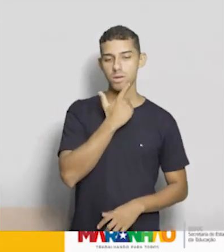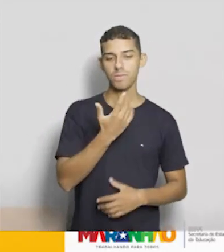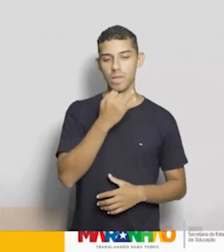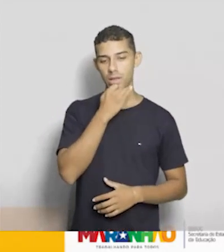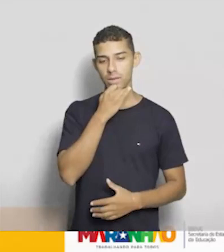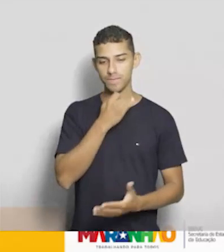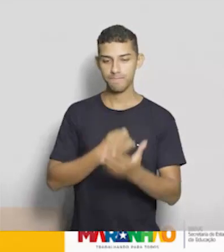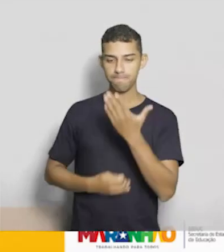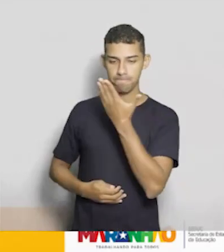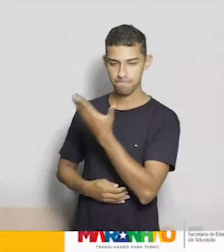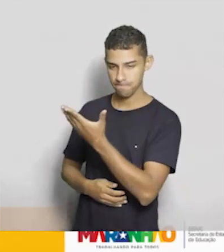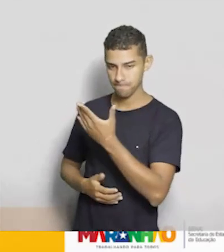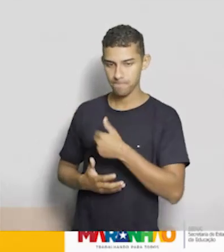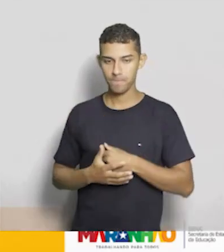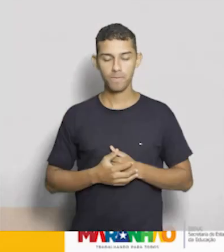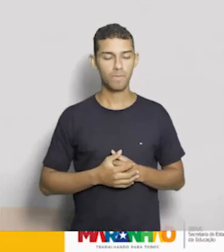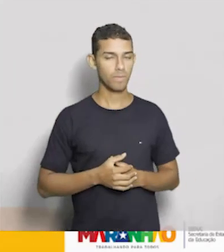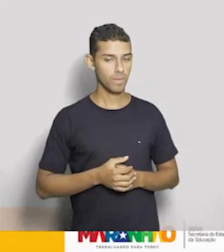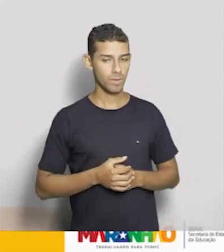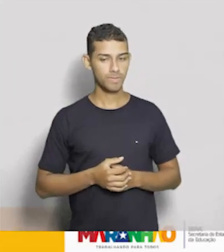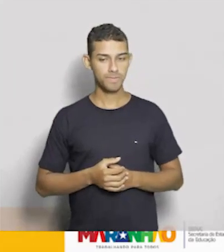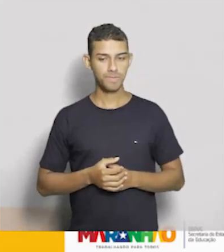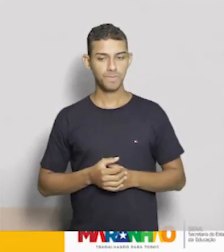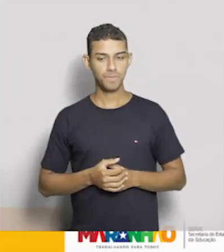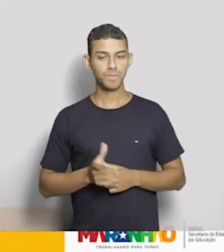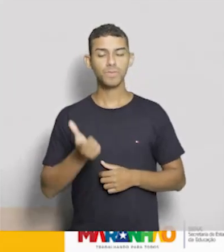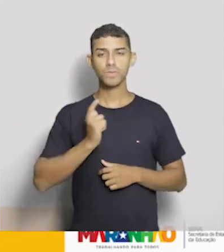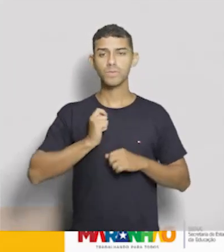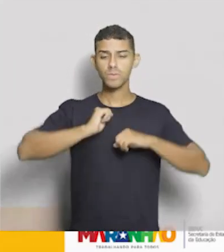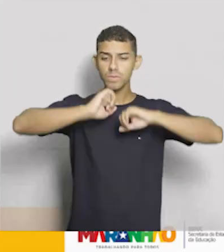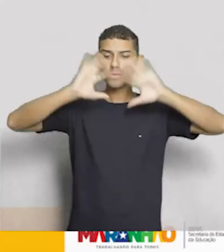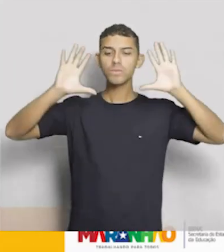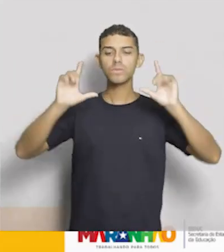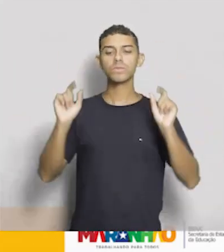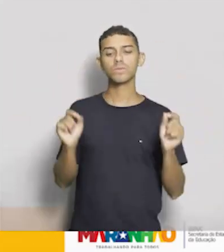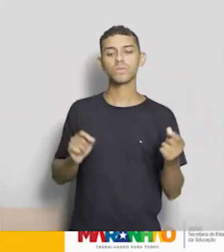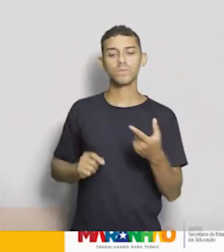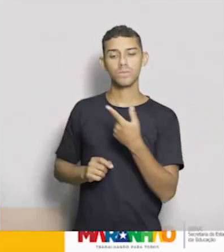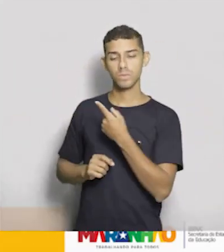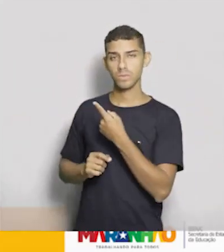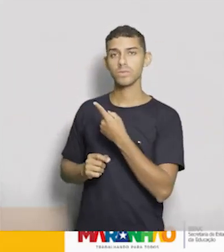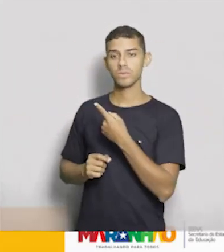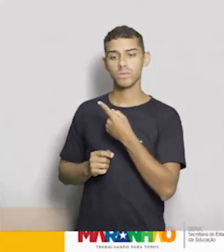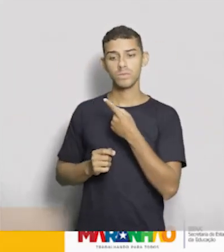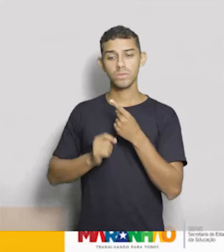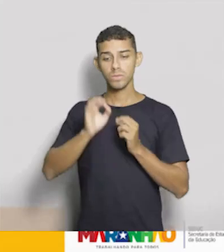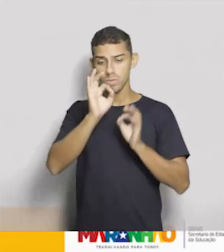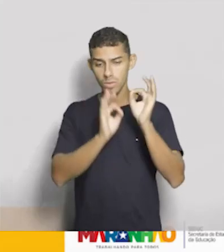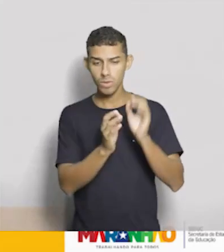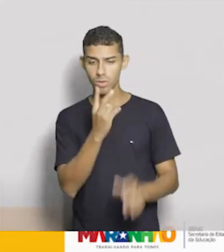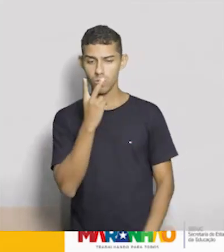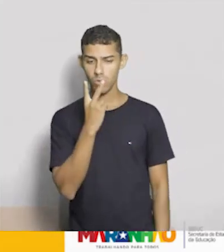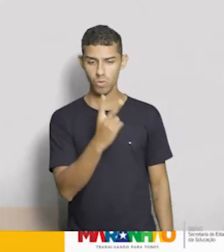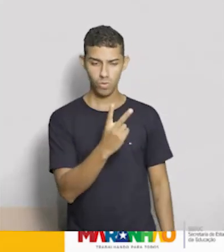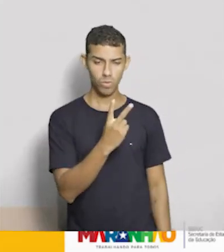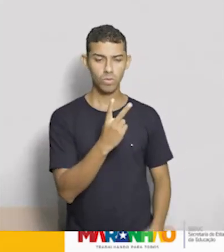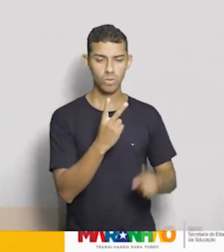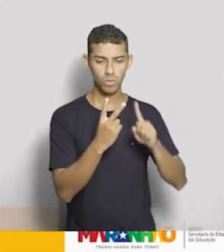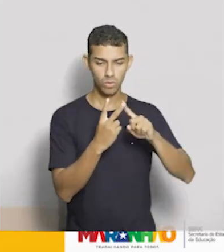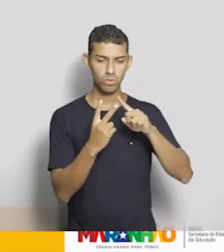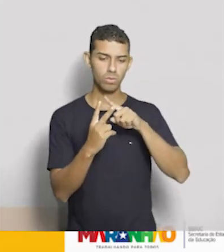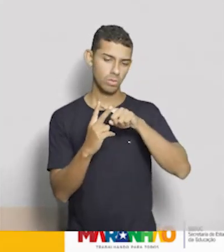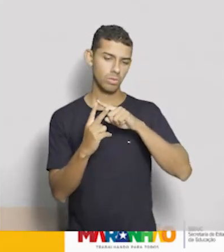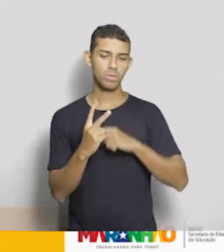essa questão aqui. Nessa questão eu tenho o destaque de uma palavra que é formada por duas partes.